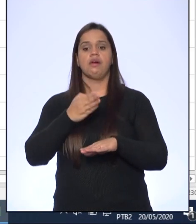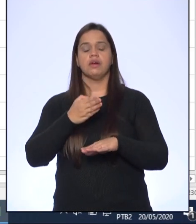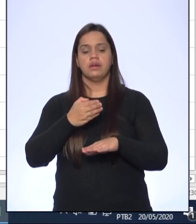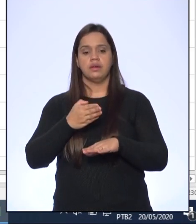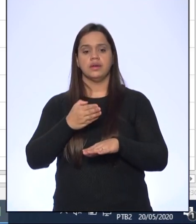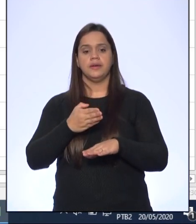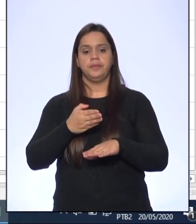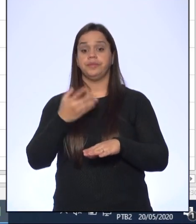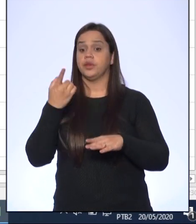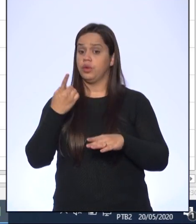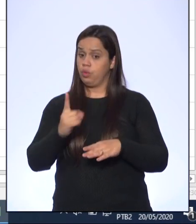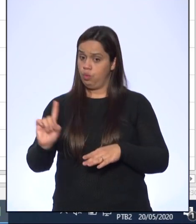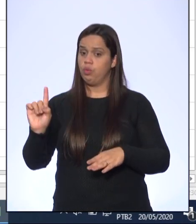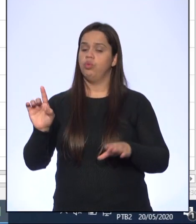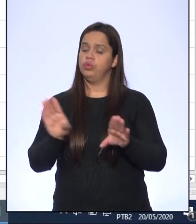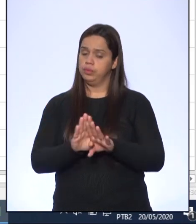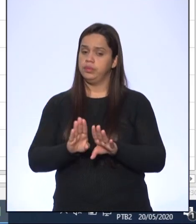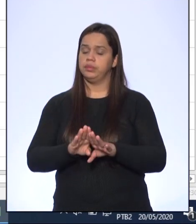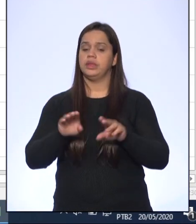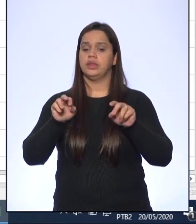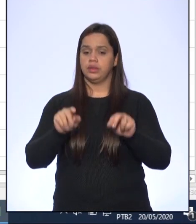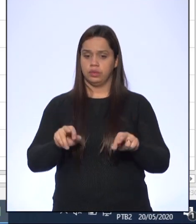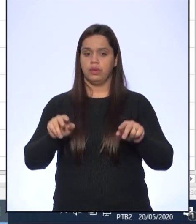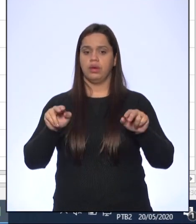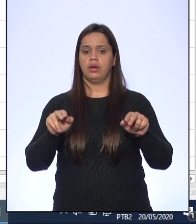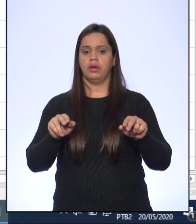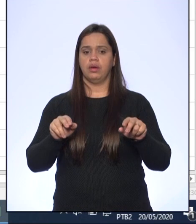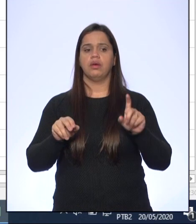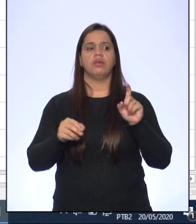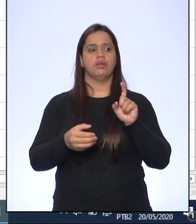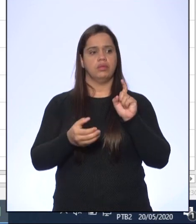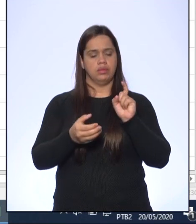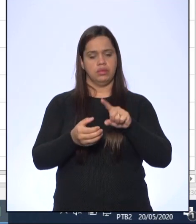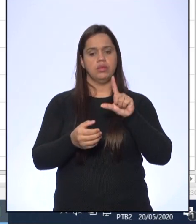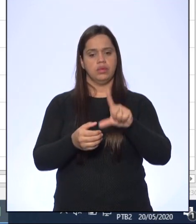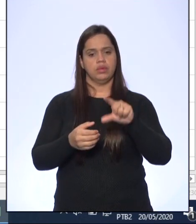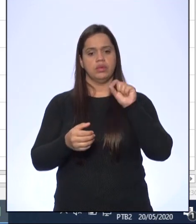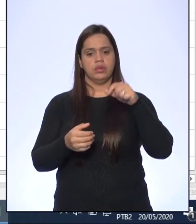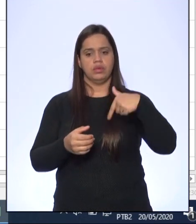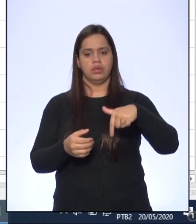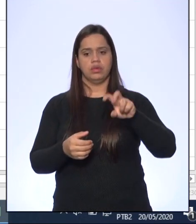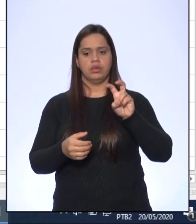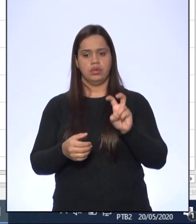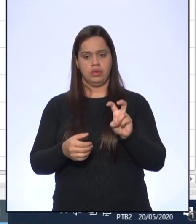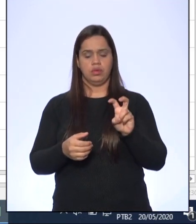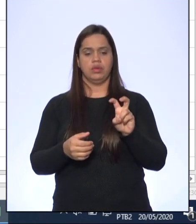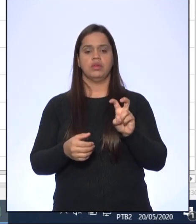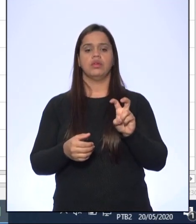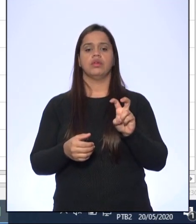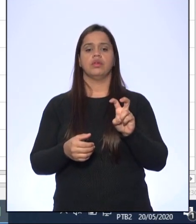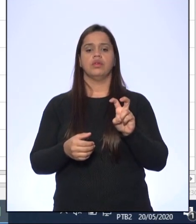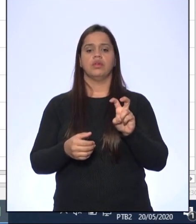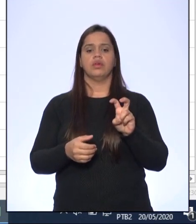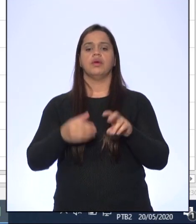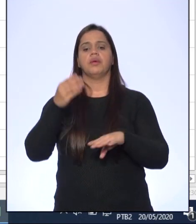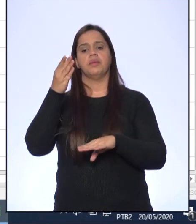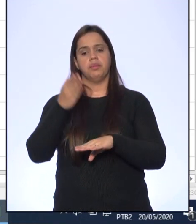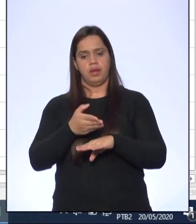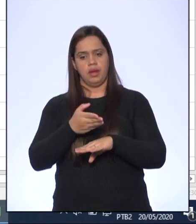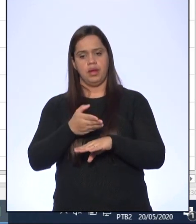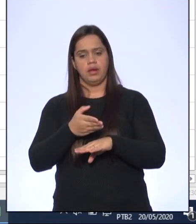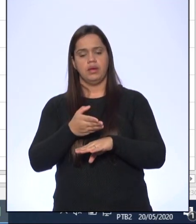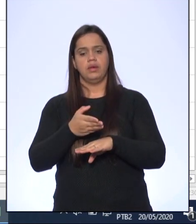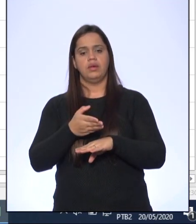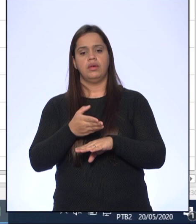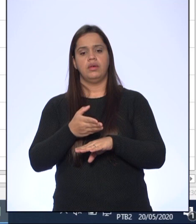Mesma coisa para o último. Igual, seleciono 75. Estou selecionando 75. Ponho a barrinha de